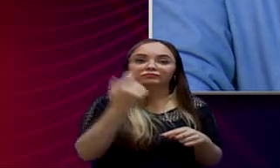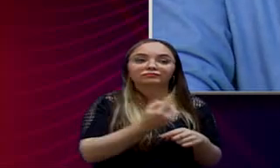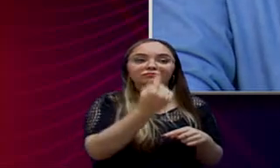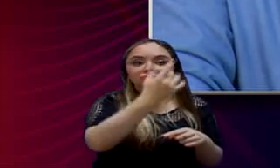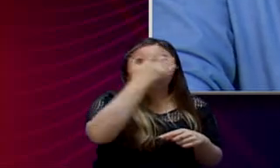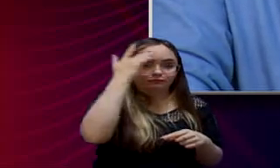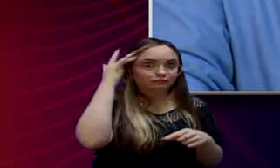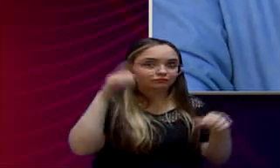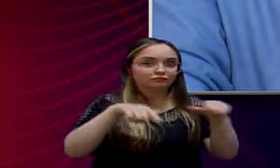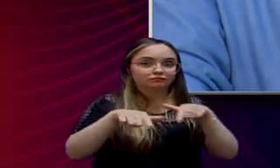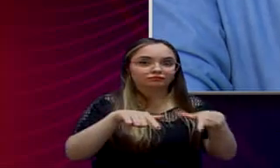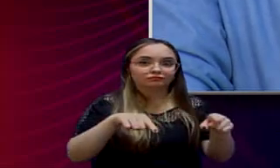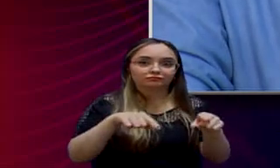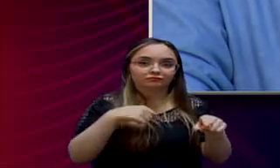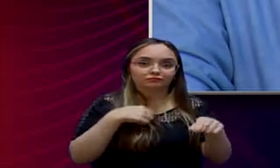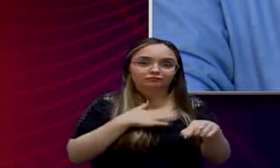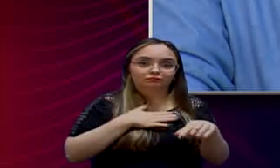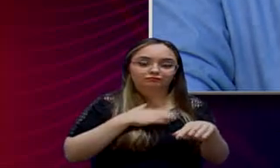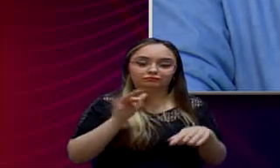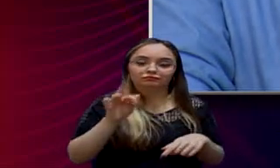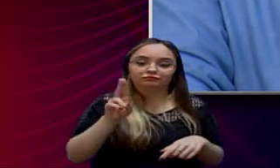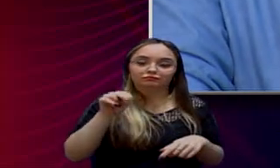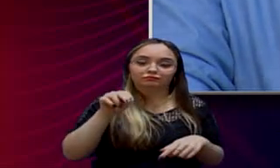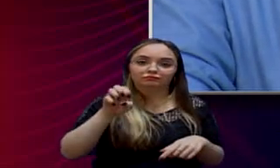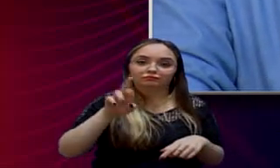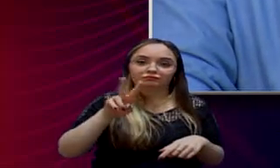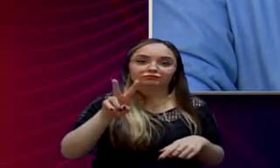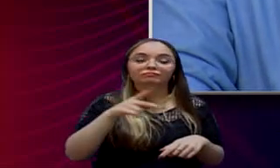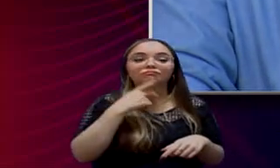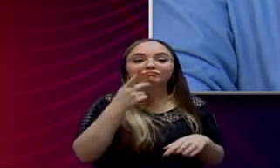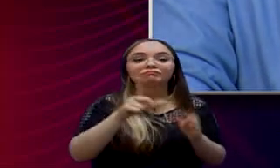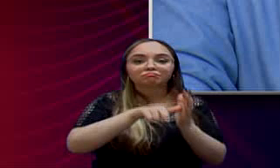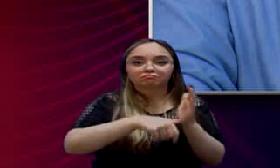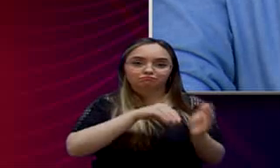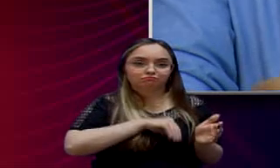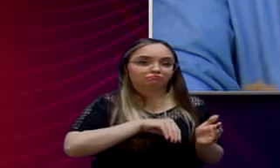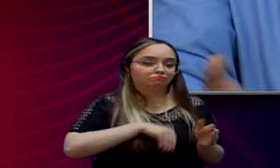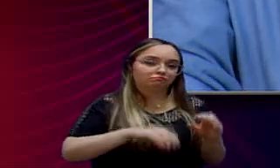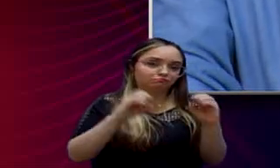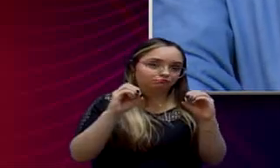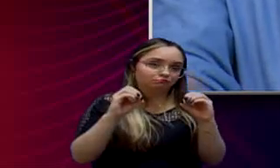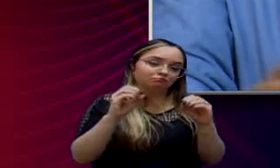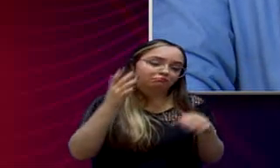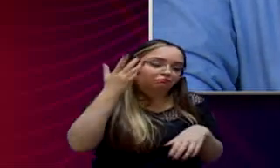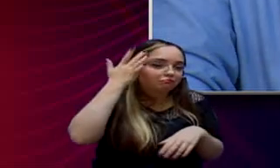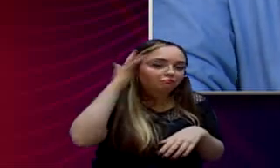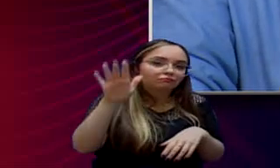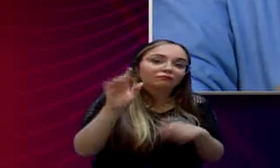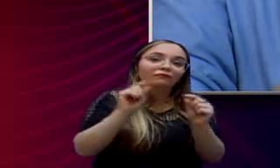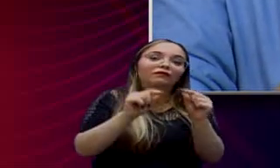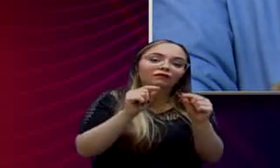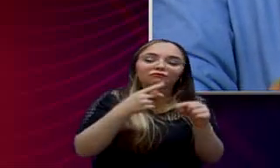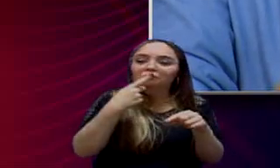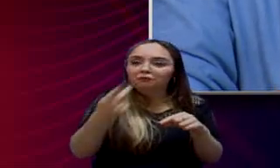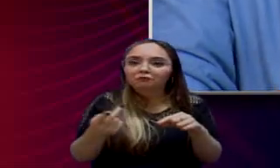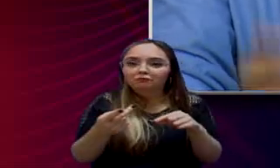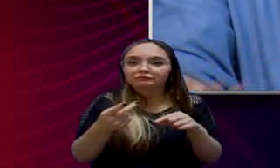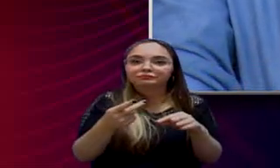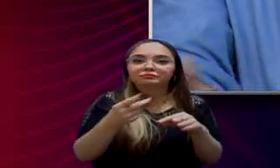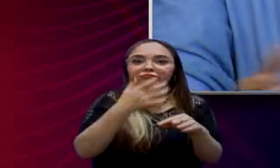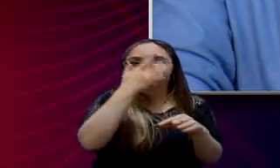prestador de serviço na conserve sobre atraso de pagamento Então eu não sei qual é a